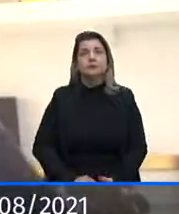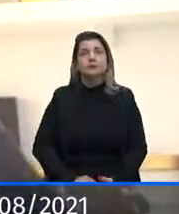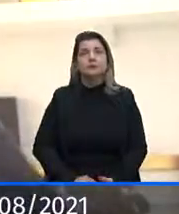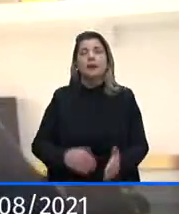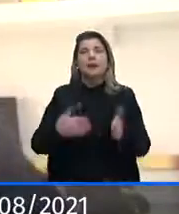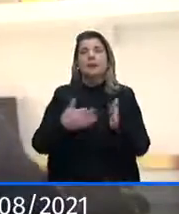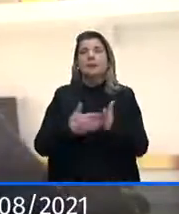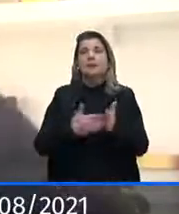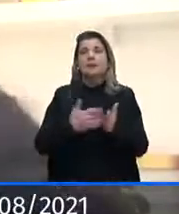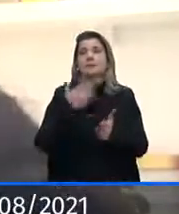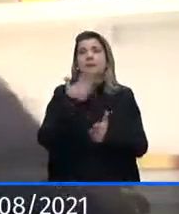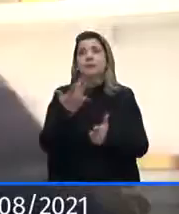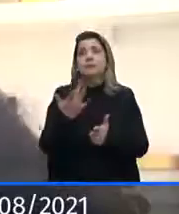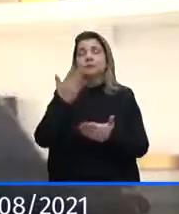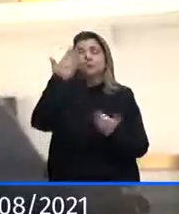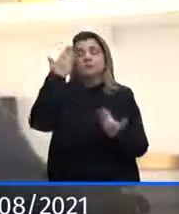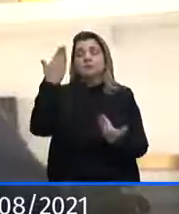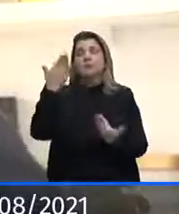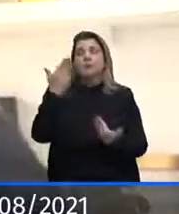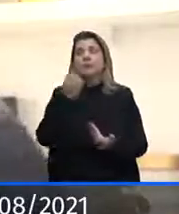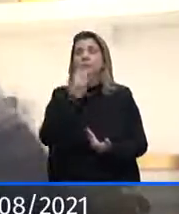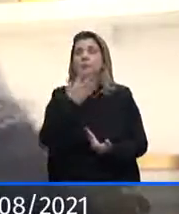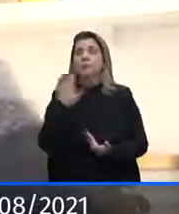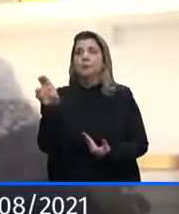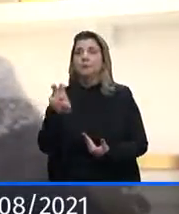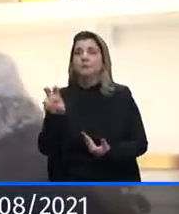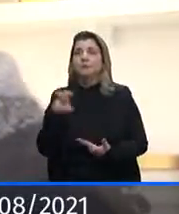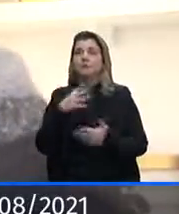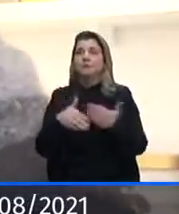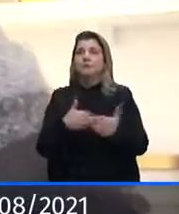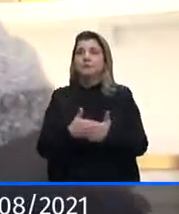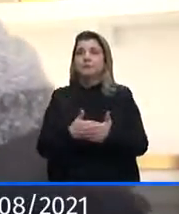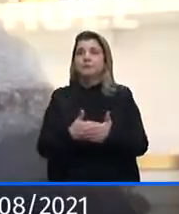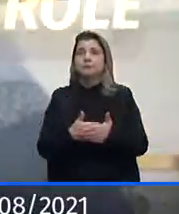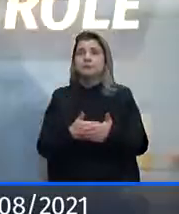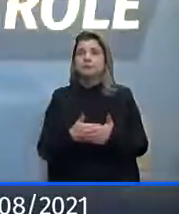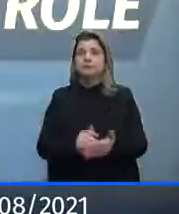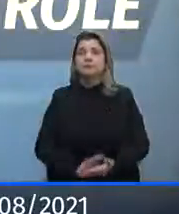mais tarde. Muito obrigado. Uma boa quinta-feira a todos.